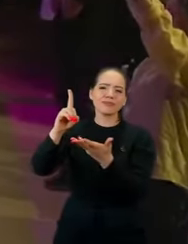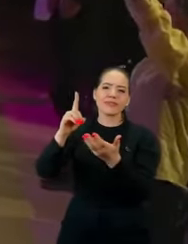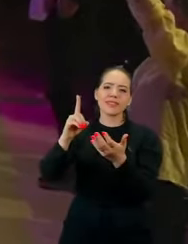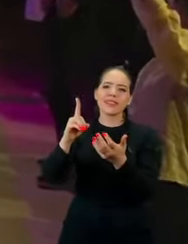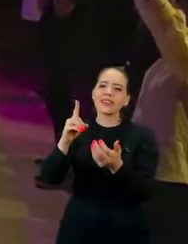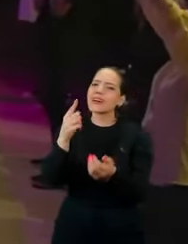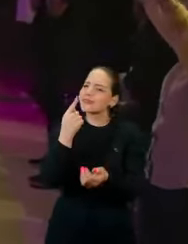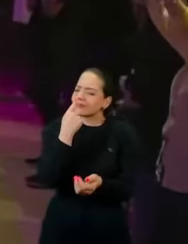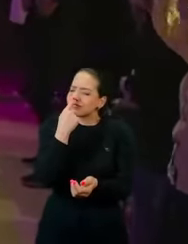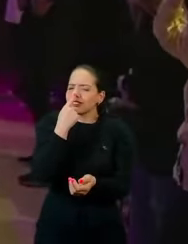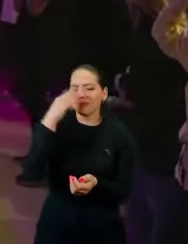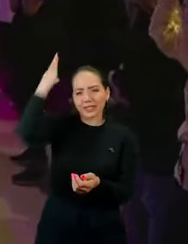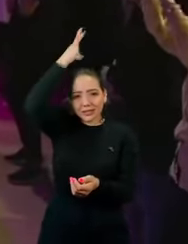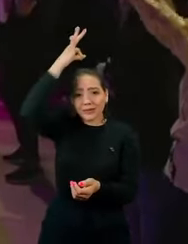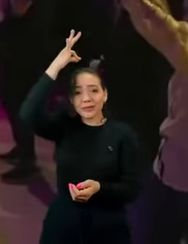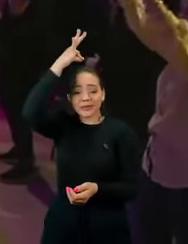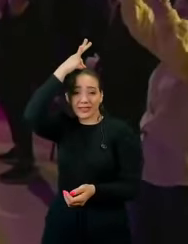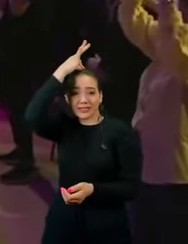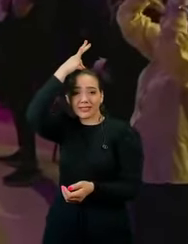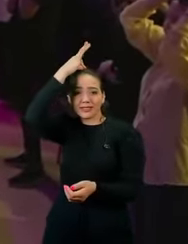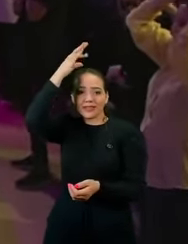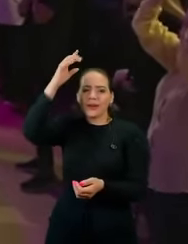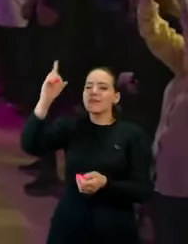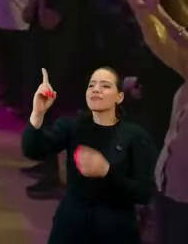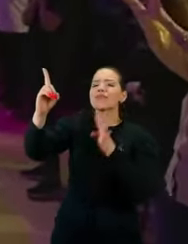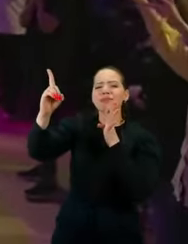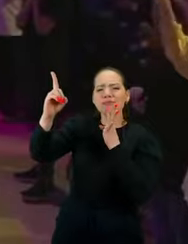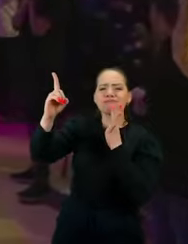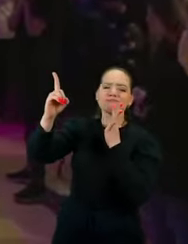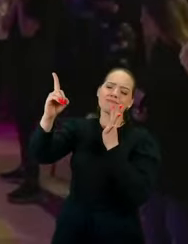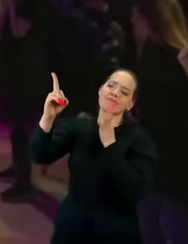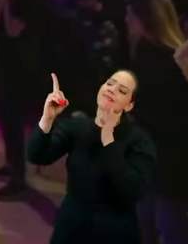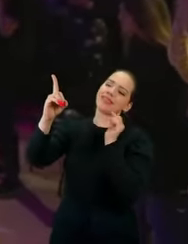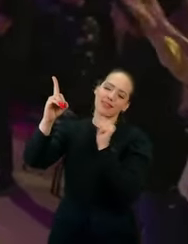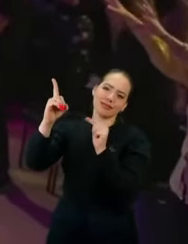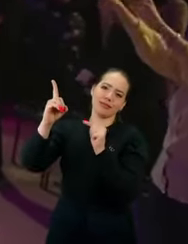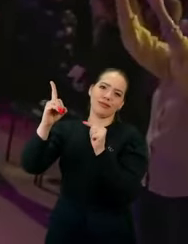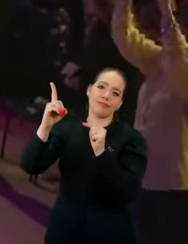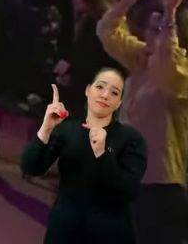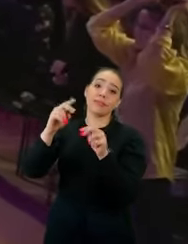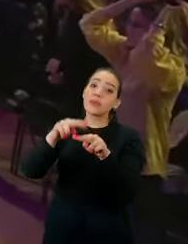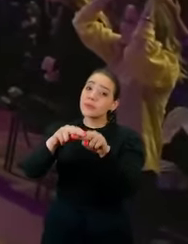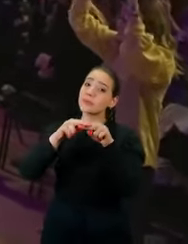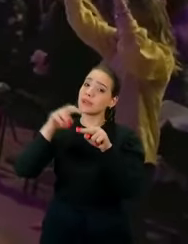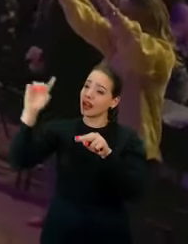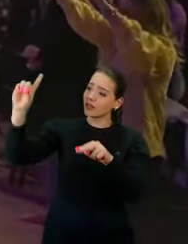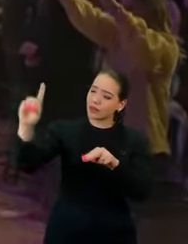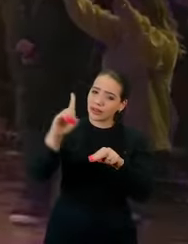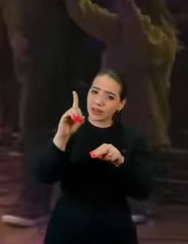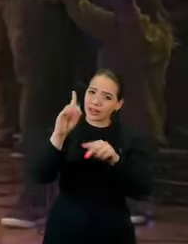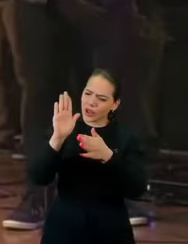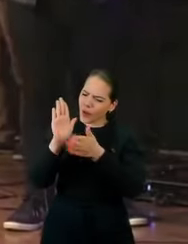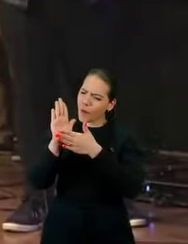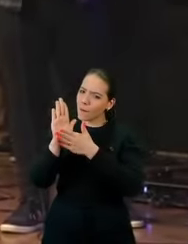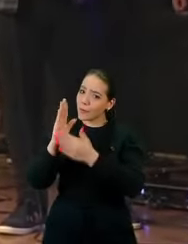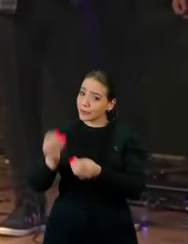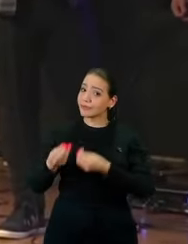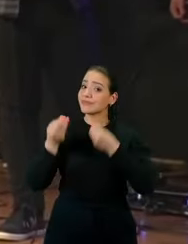Caminham e o Senhor acaba os levantando, porque a verdade é que o Senhor